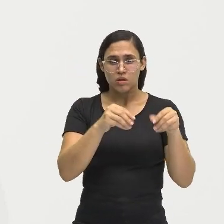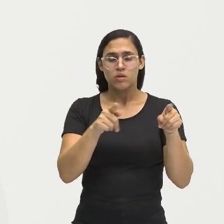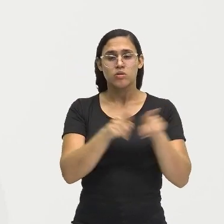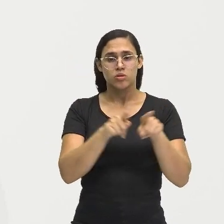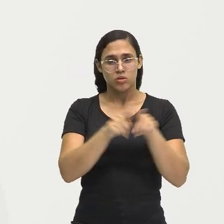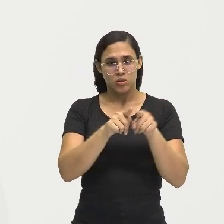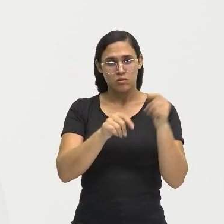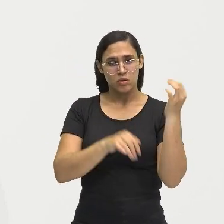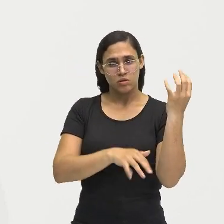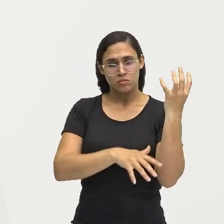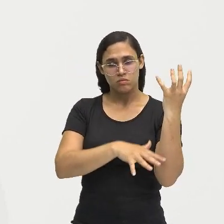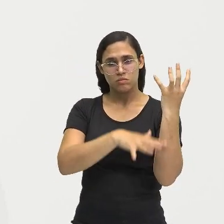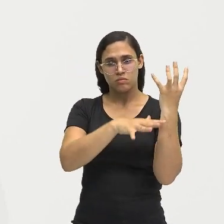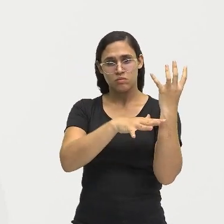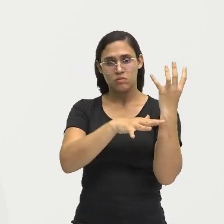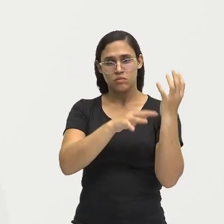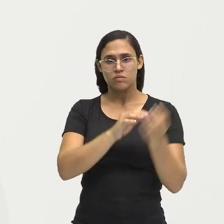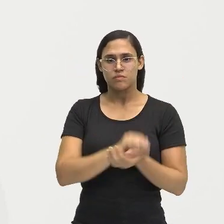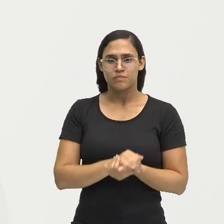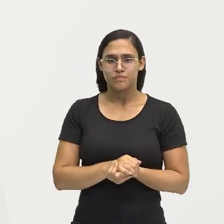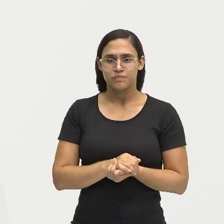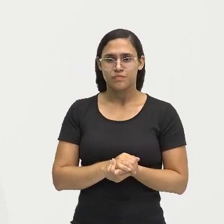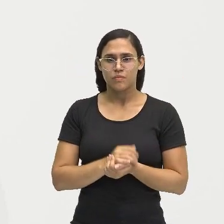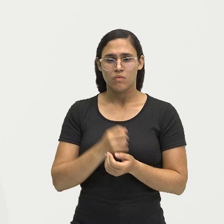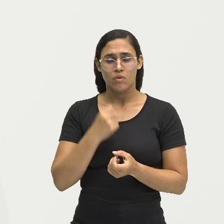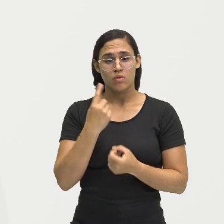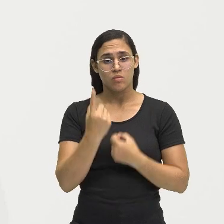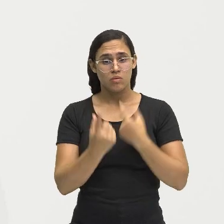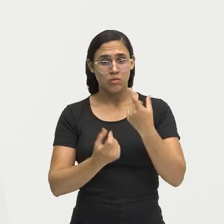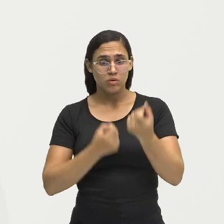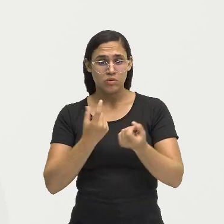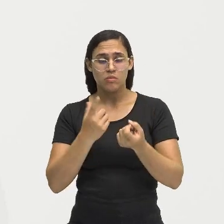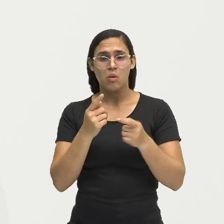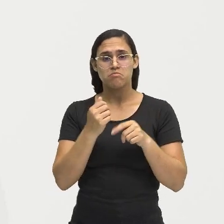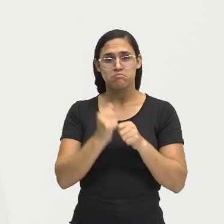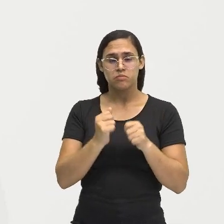inundada também, por isso que é chamada de esporádico, tá? Então, isso pode acontecer, ela não está